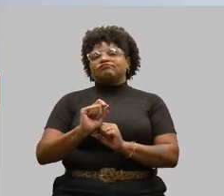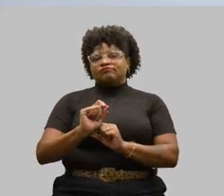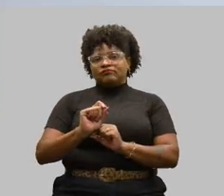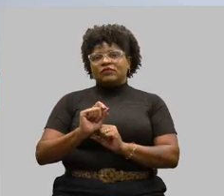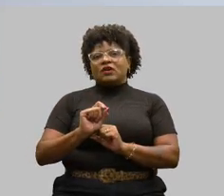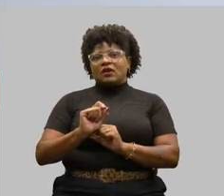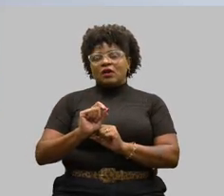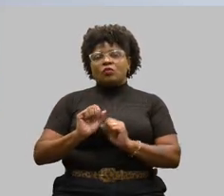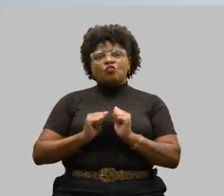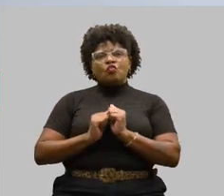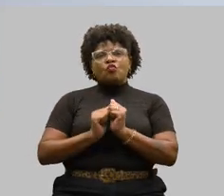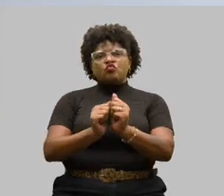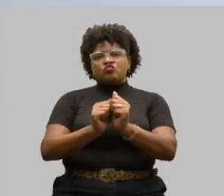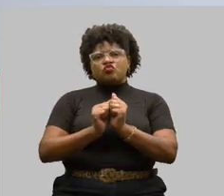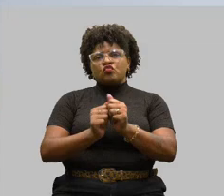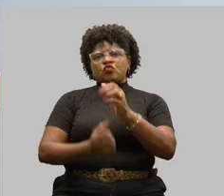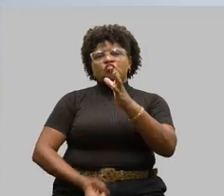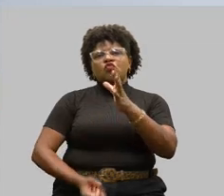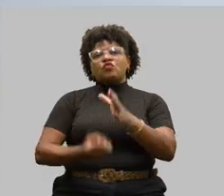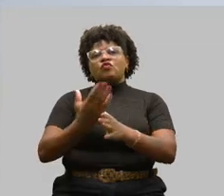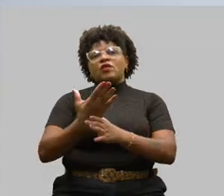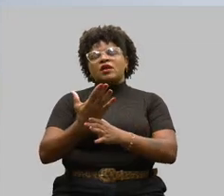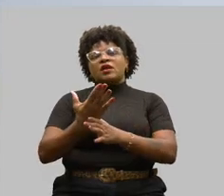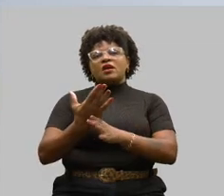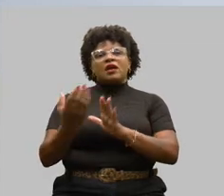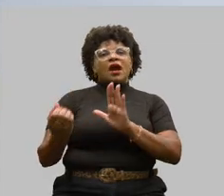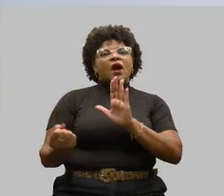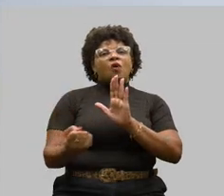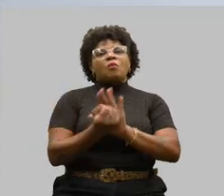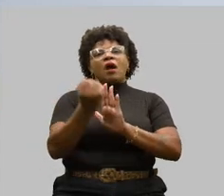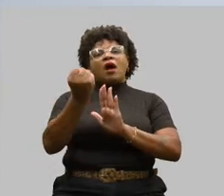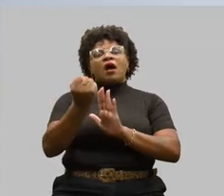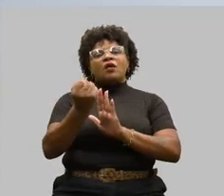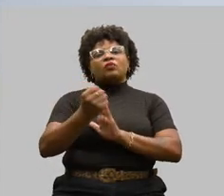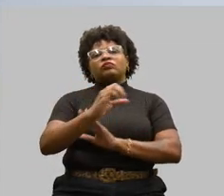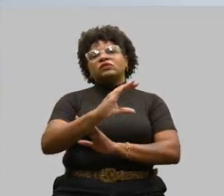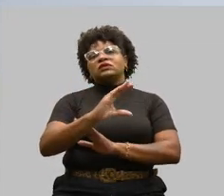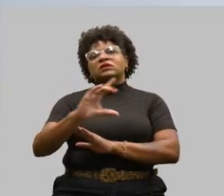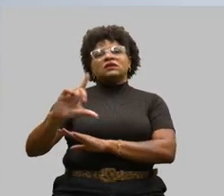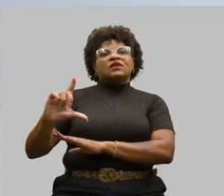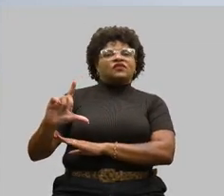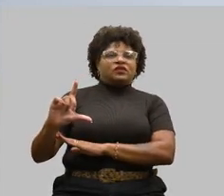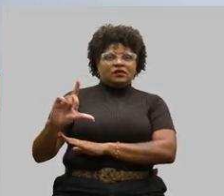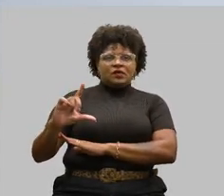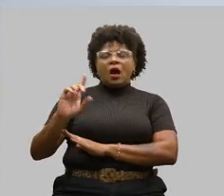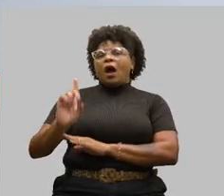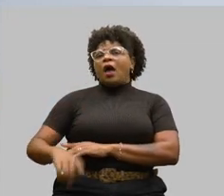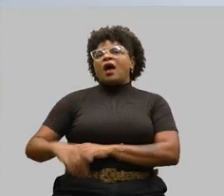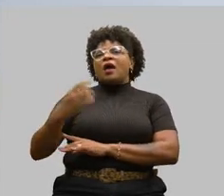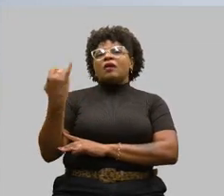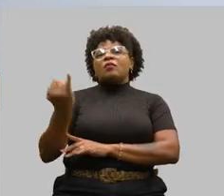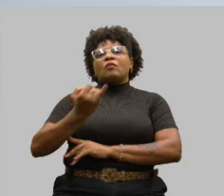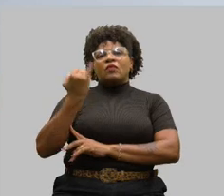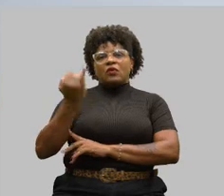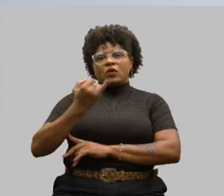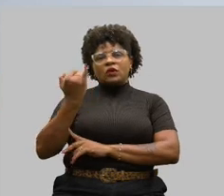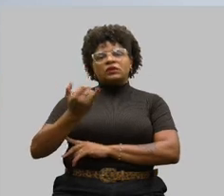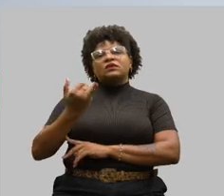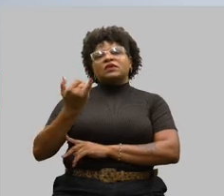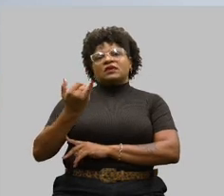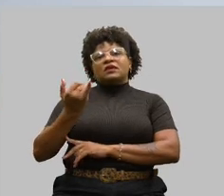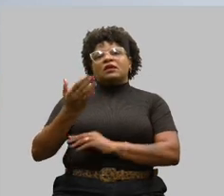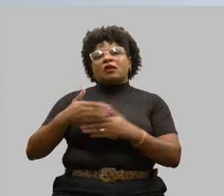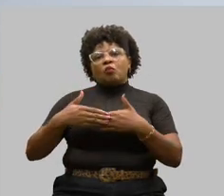juntos criarmos um Marco civilizatório é um momento importante para que a gente comece